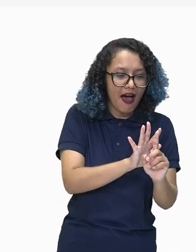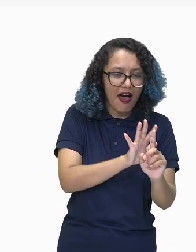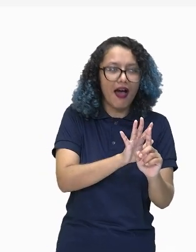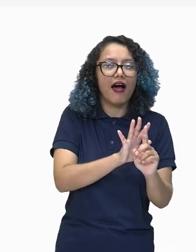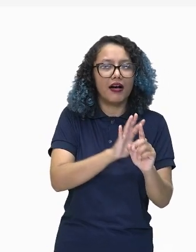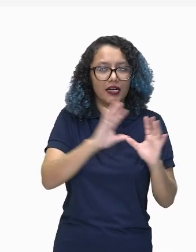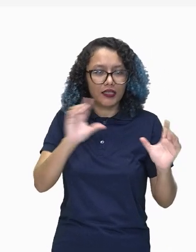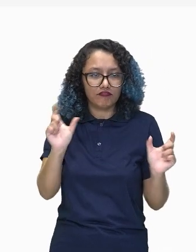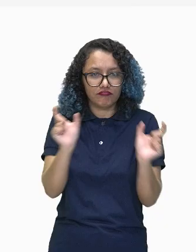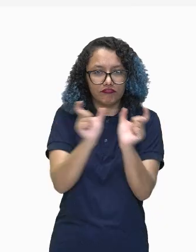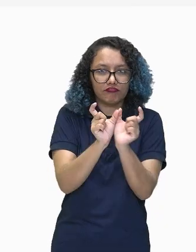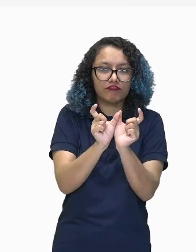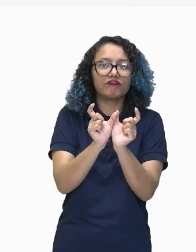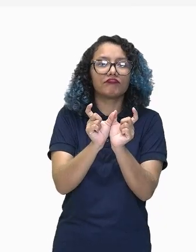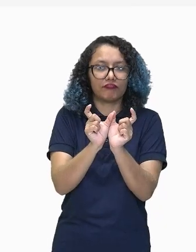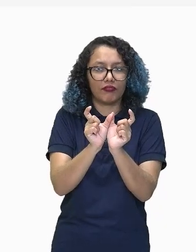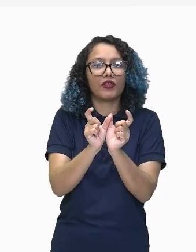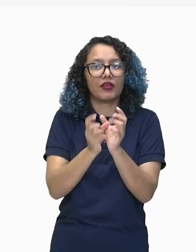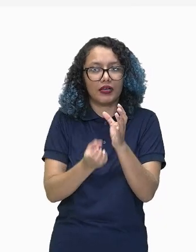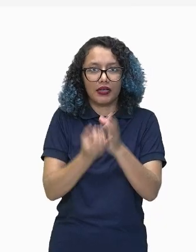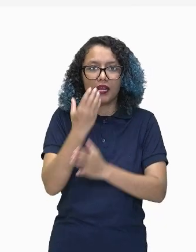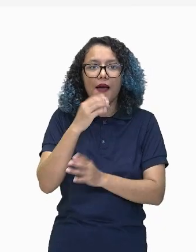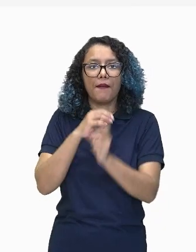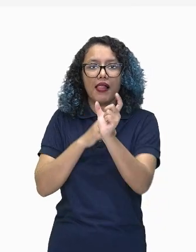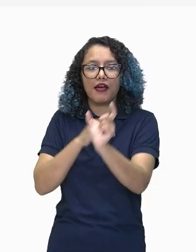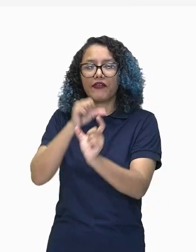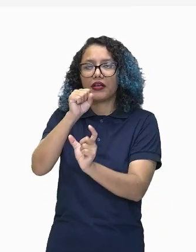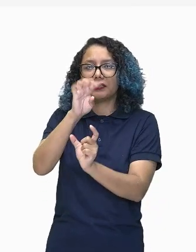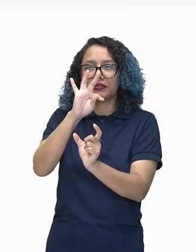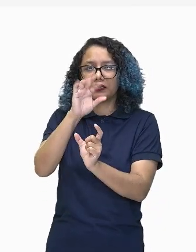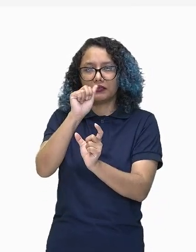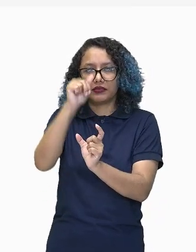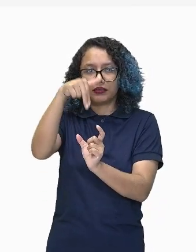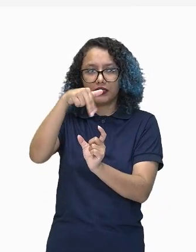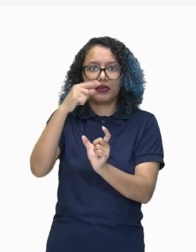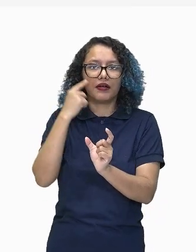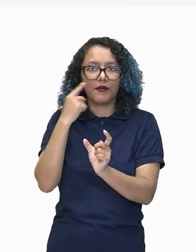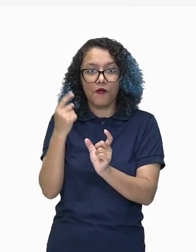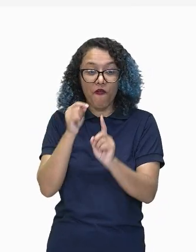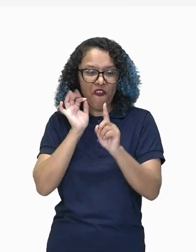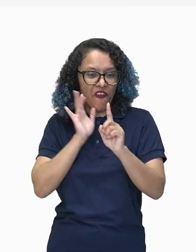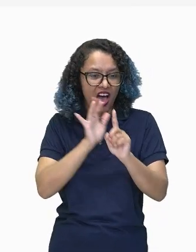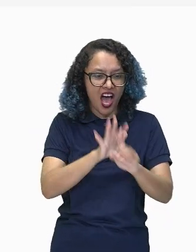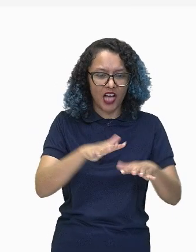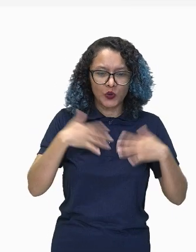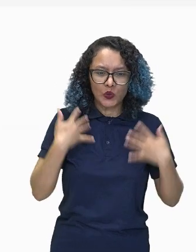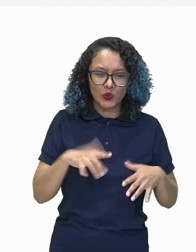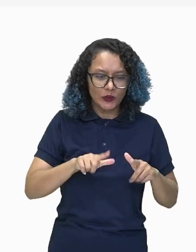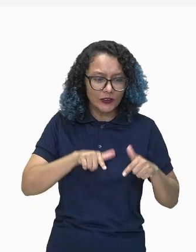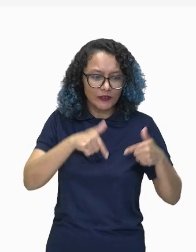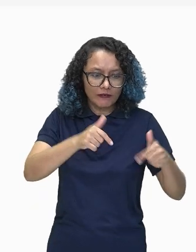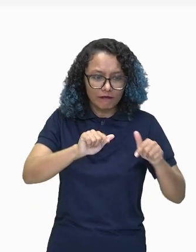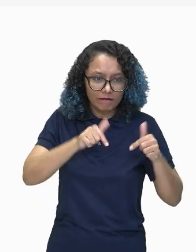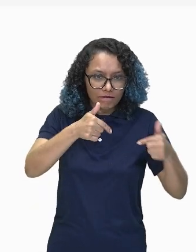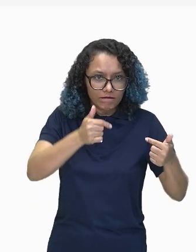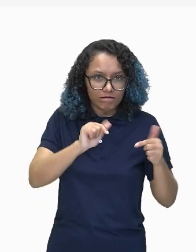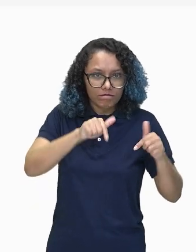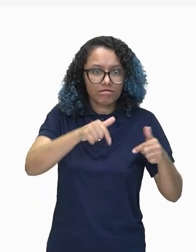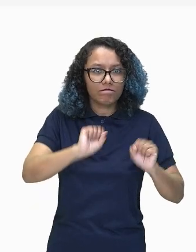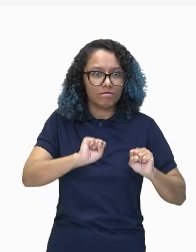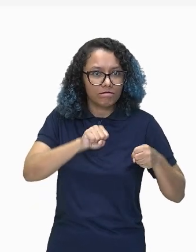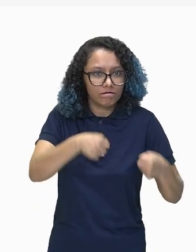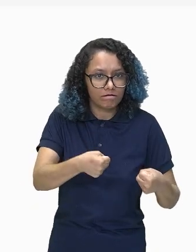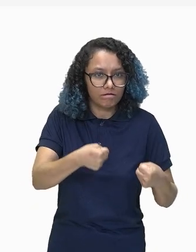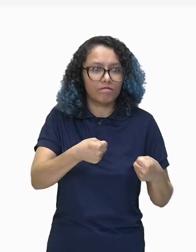sentido muito positivo, você tem um stan, um fã extremamente dedicado. Ela não tem um sentido tão positivo, tá? mas